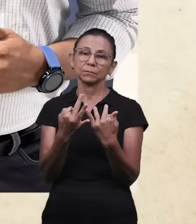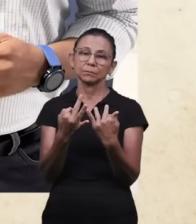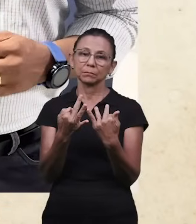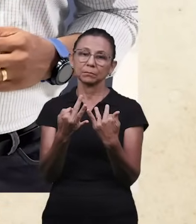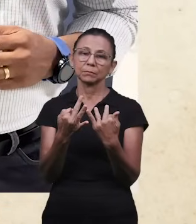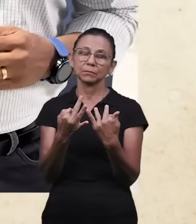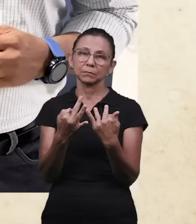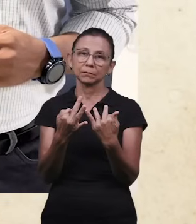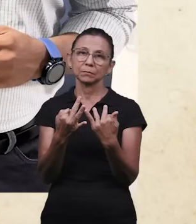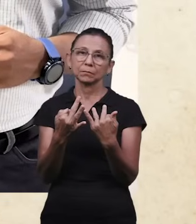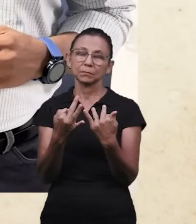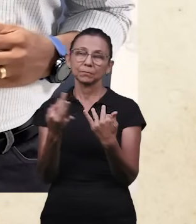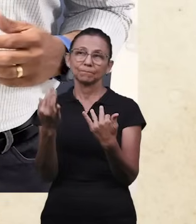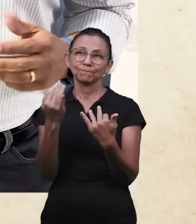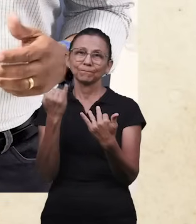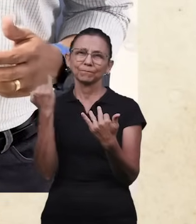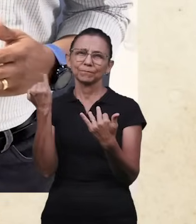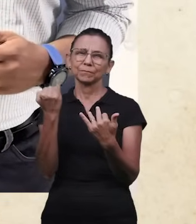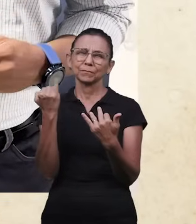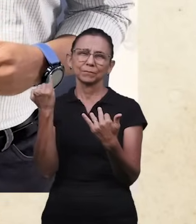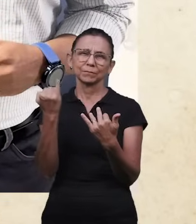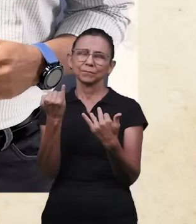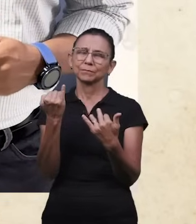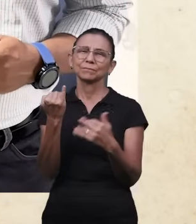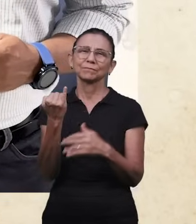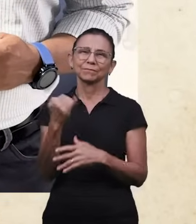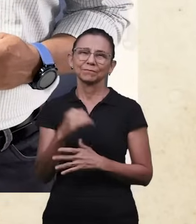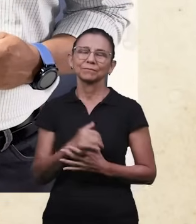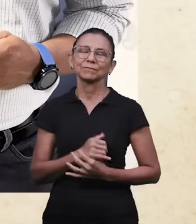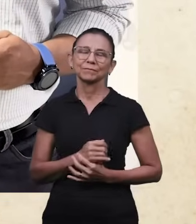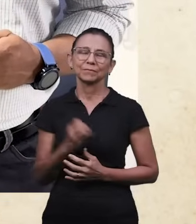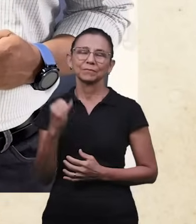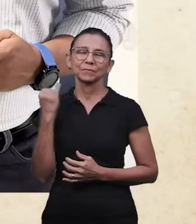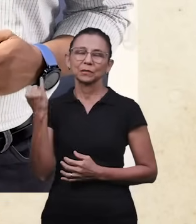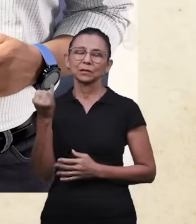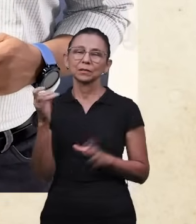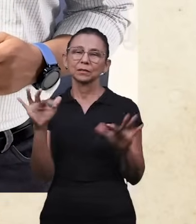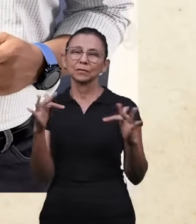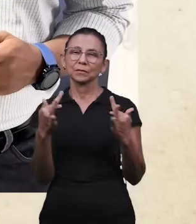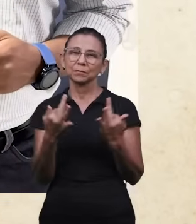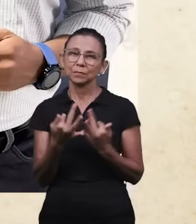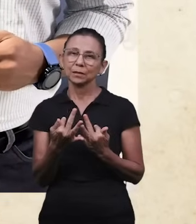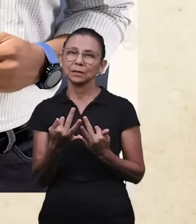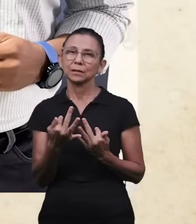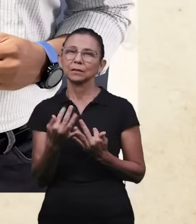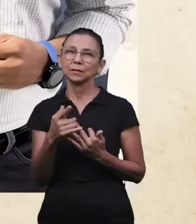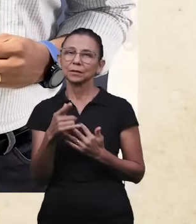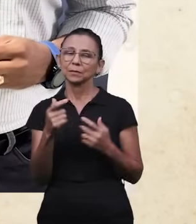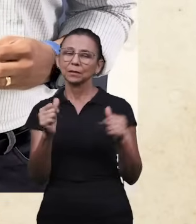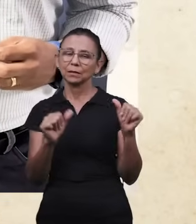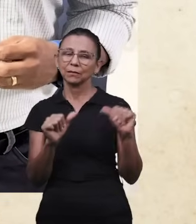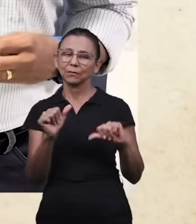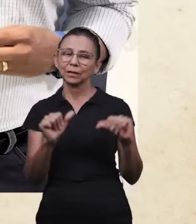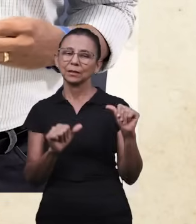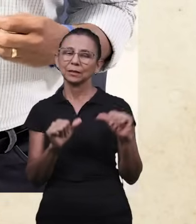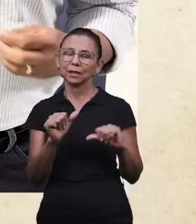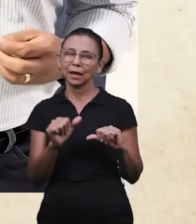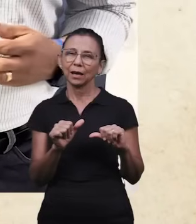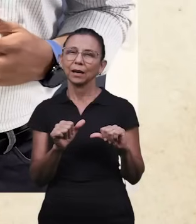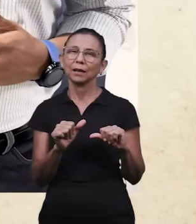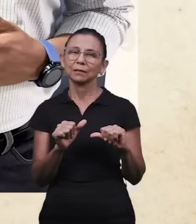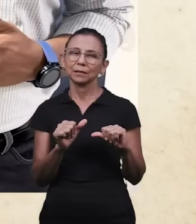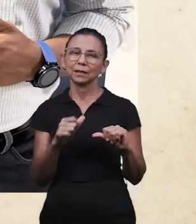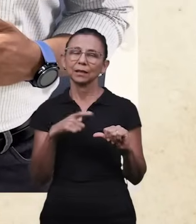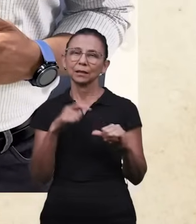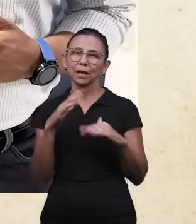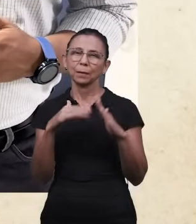eu acho que é uma das mais importantes que o jovem precisa avaliar, precisa, de alguma forma, aprender a lidar